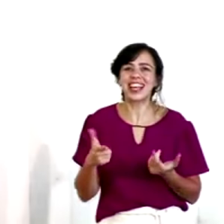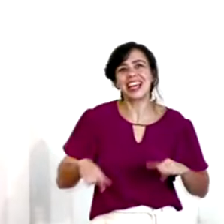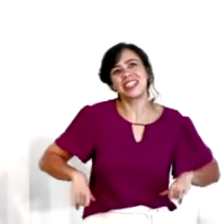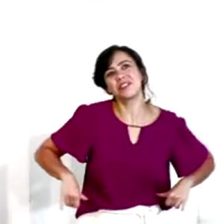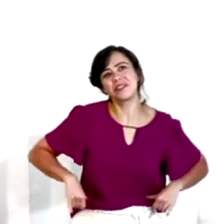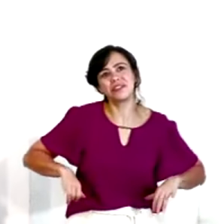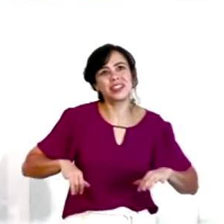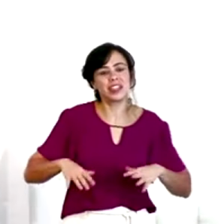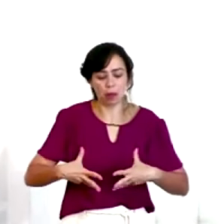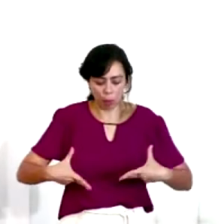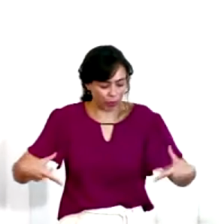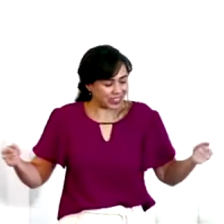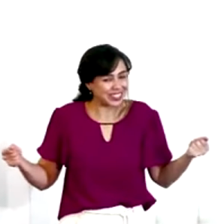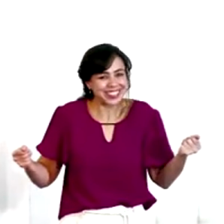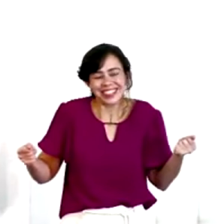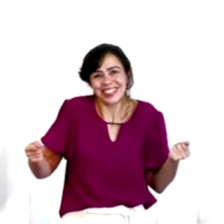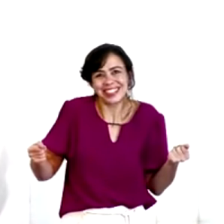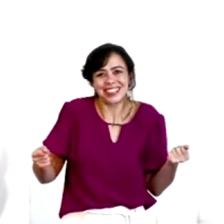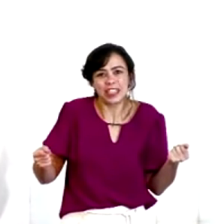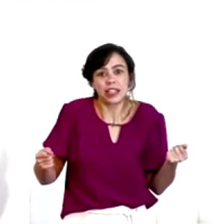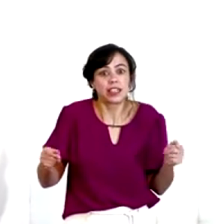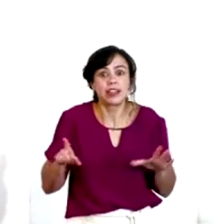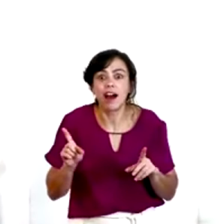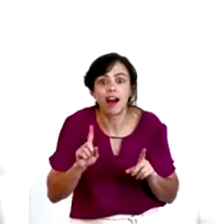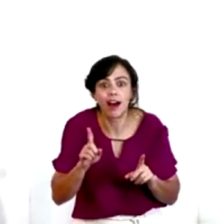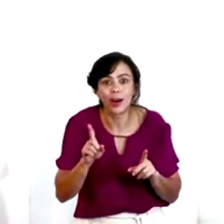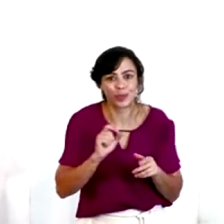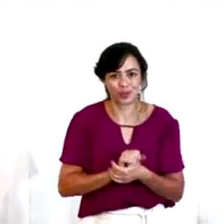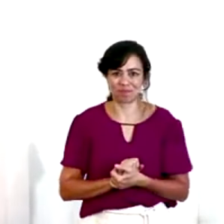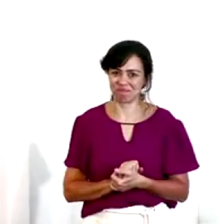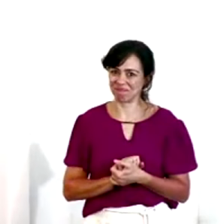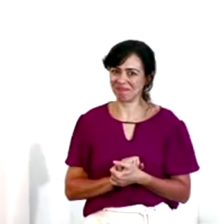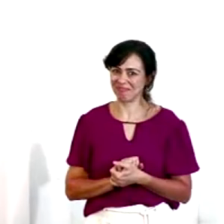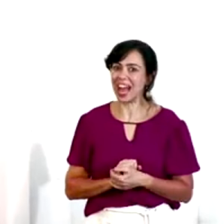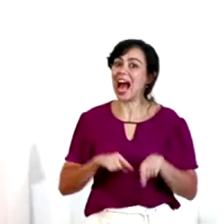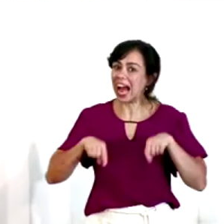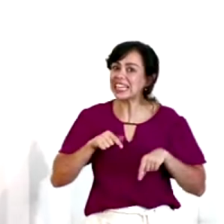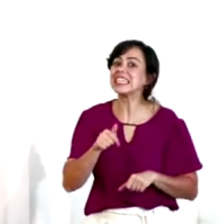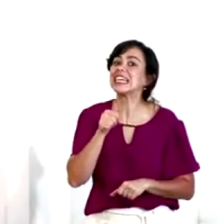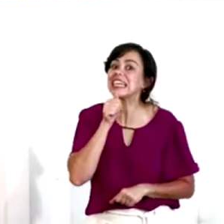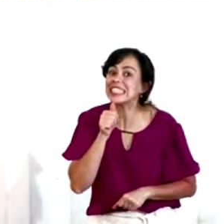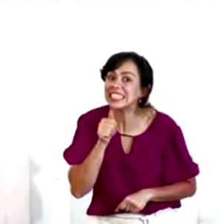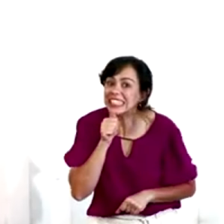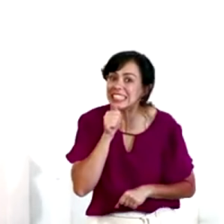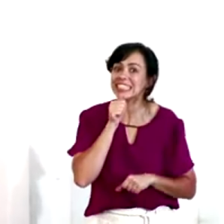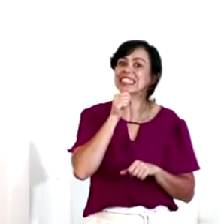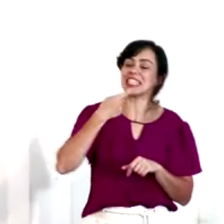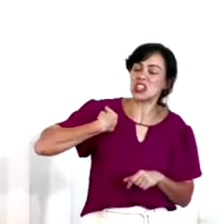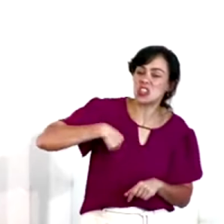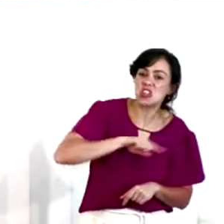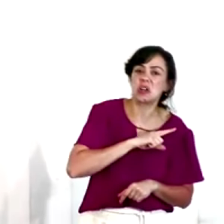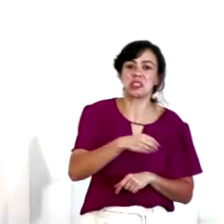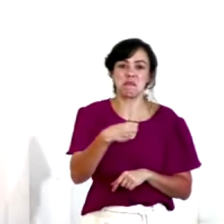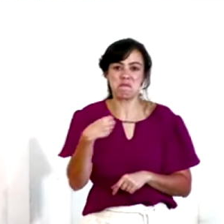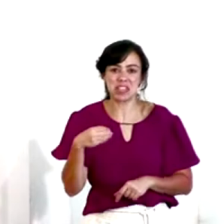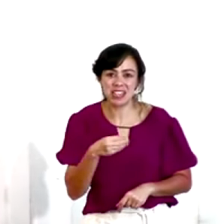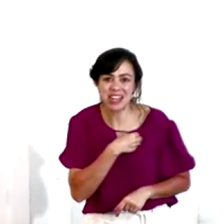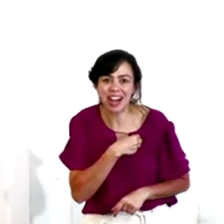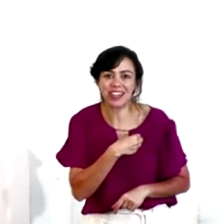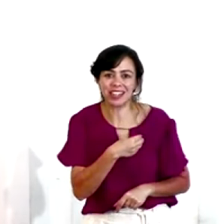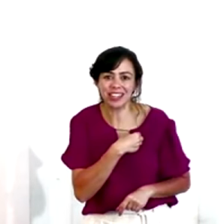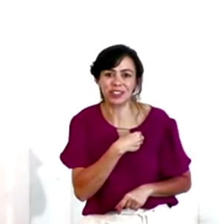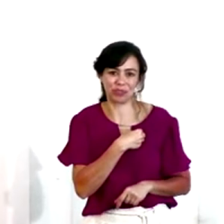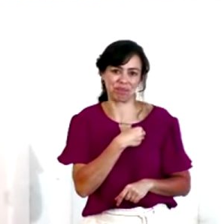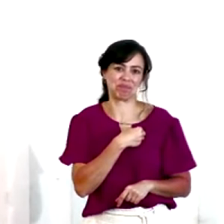diz que é com lágrimas que nós semeamos. Apesar de